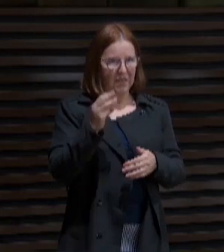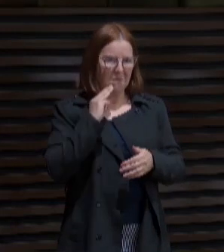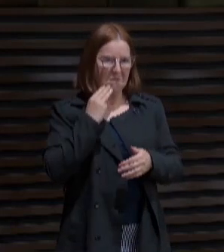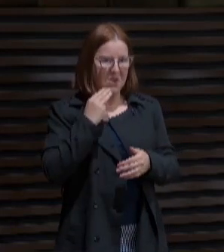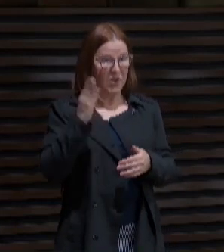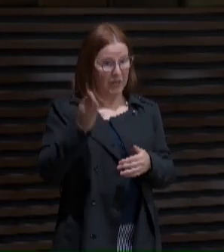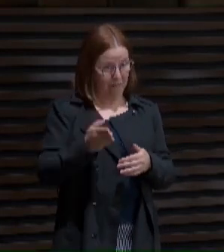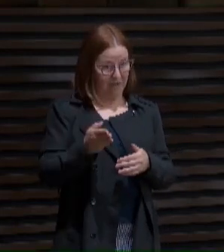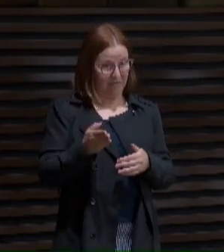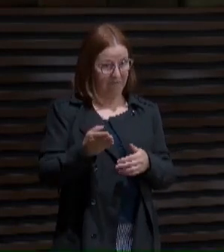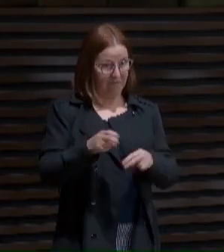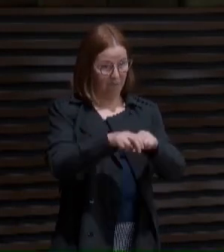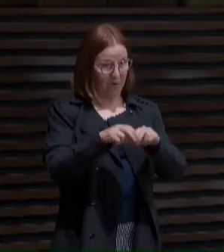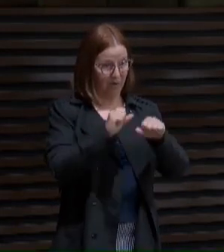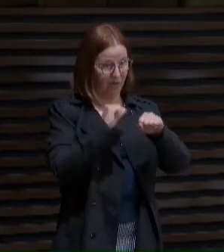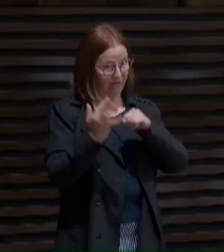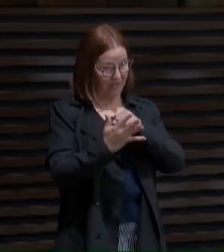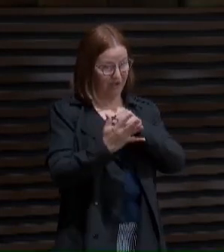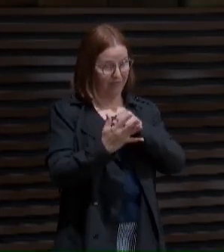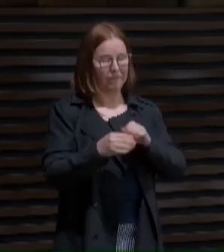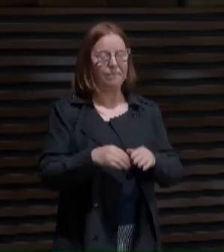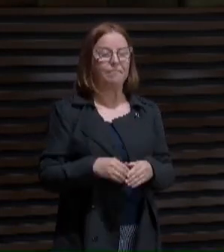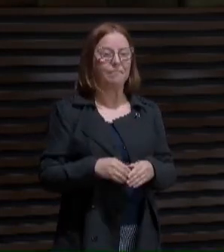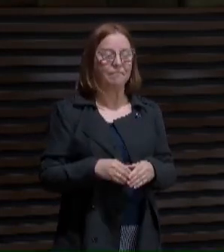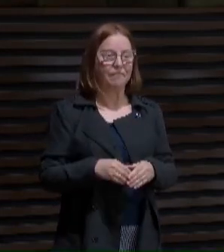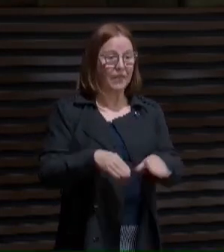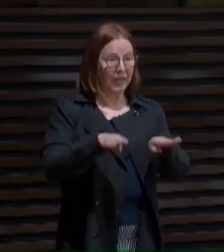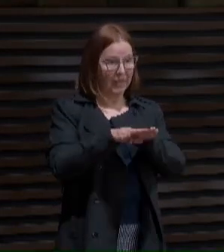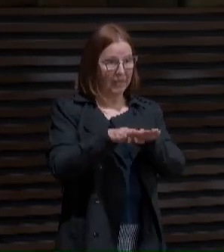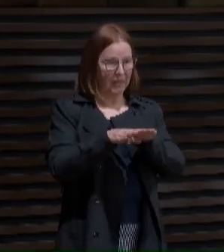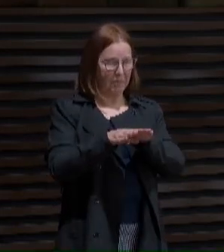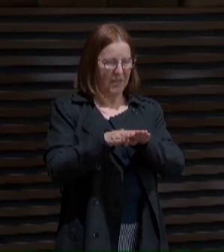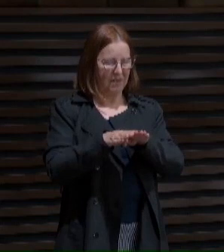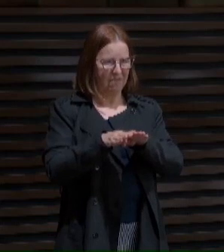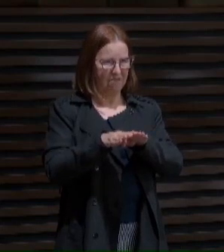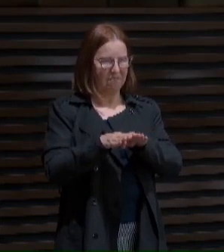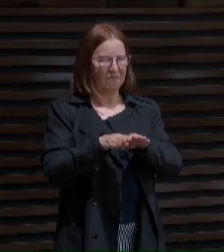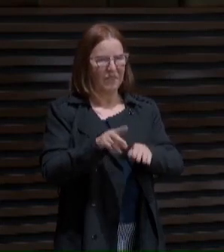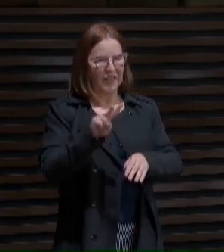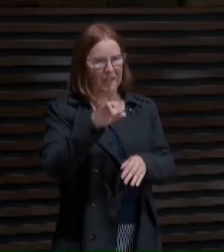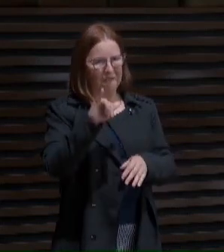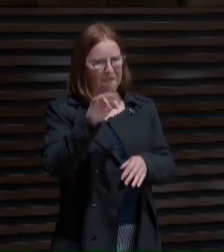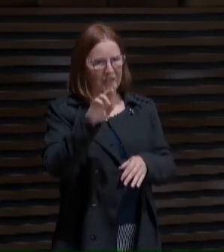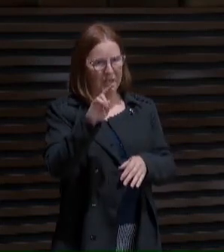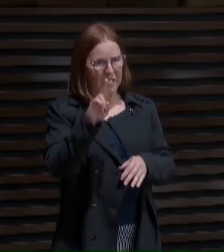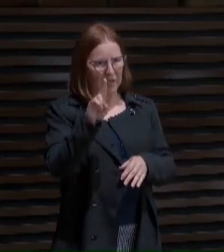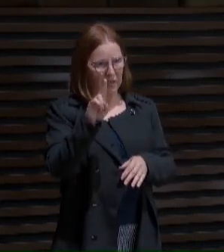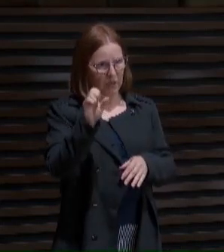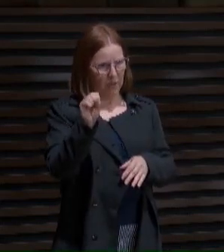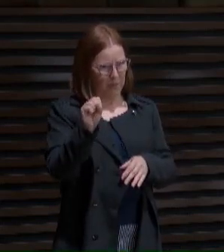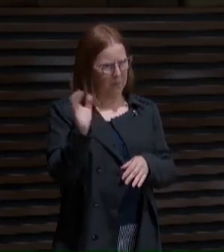do Covid. E além dessas pragas, vírus, bactérias, né, vocês se lembram